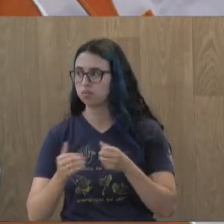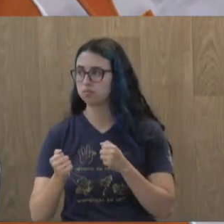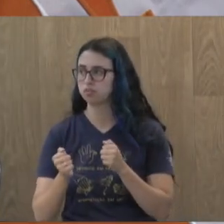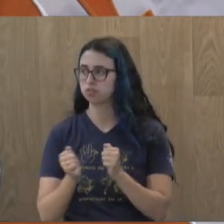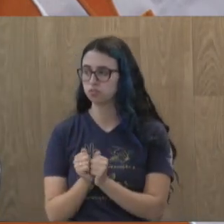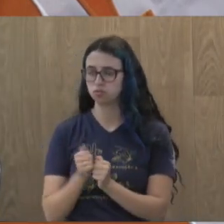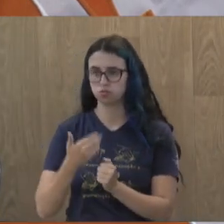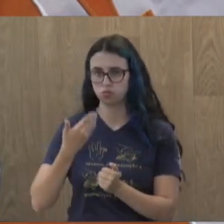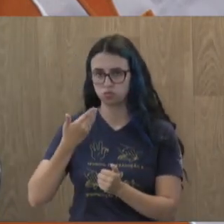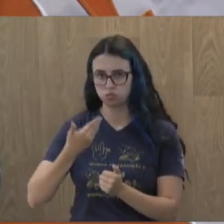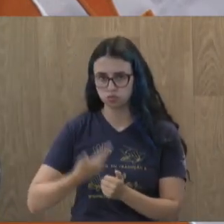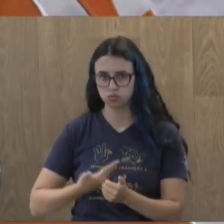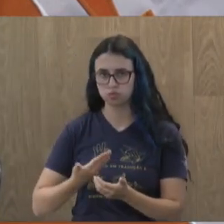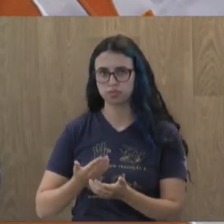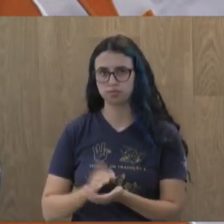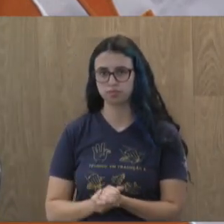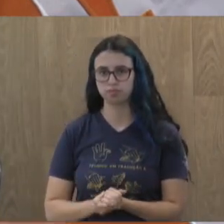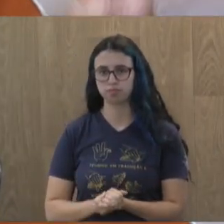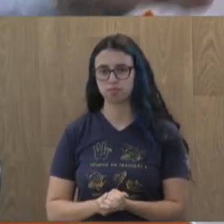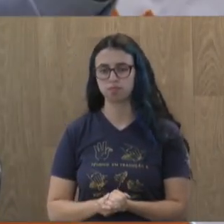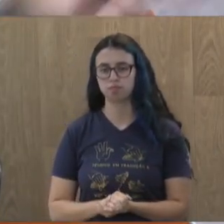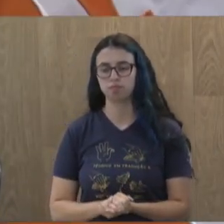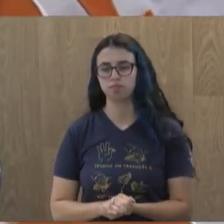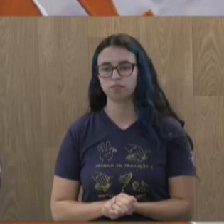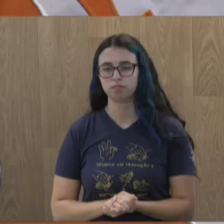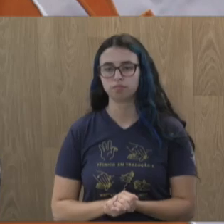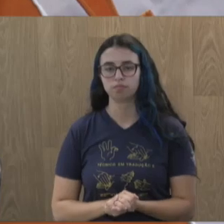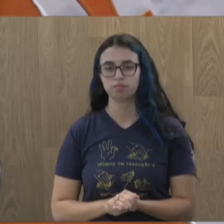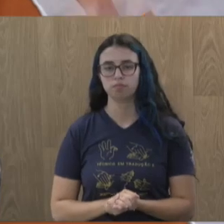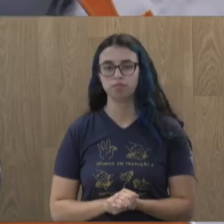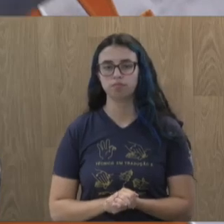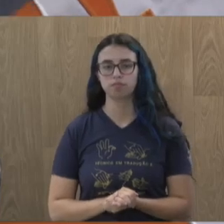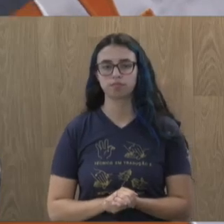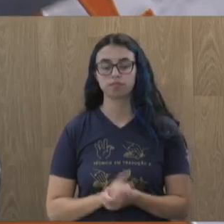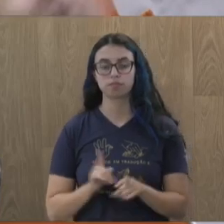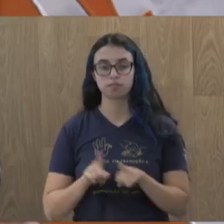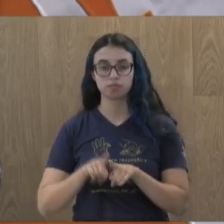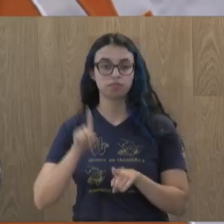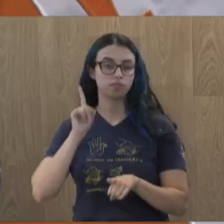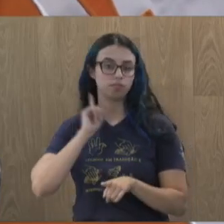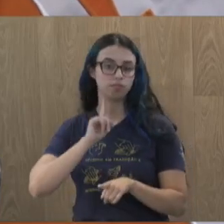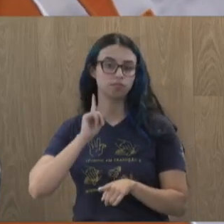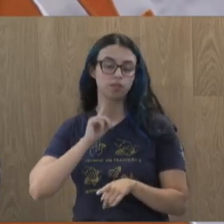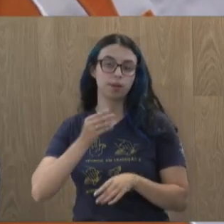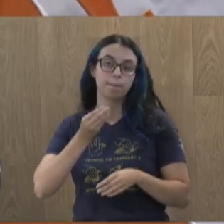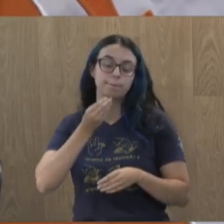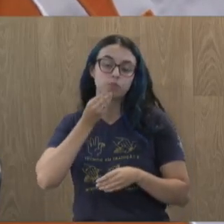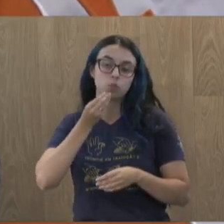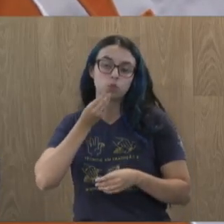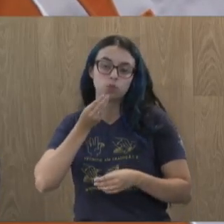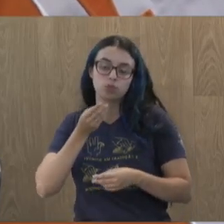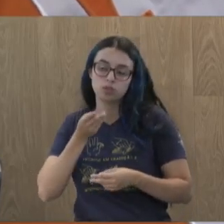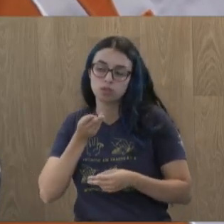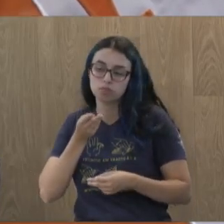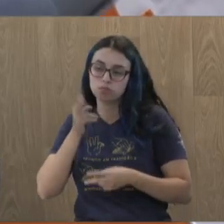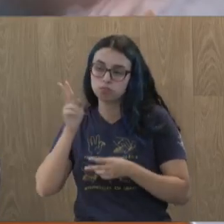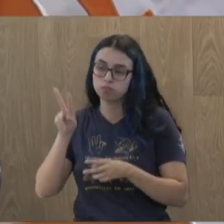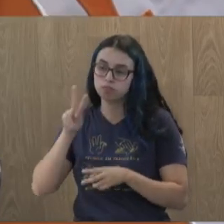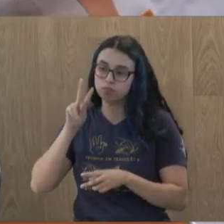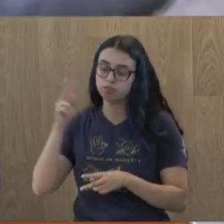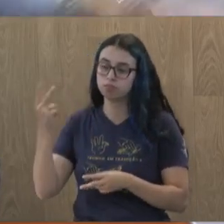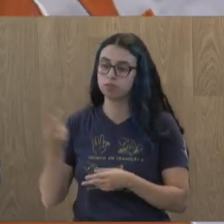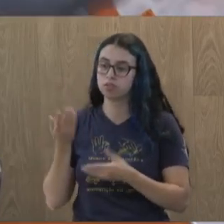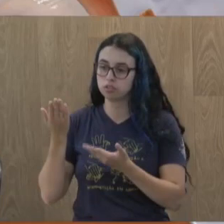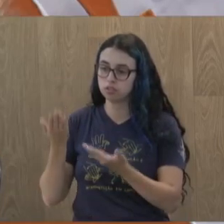são porreta. E merece ir longe. Minas Gerais podia enxergar o trabalho de vocês. Esse